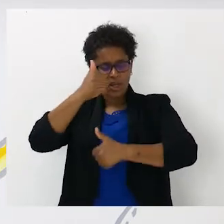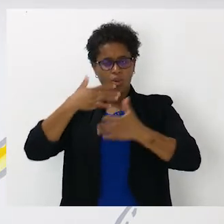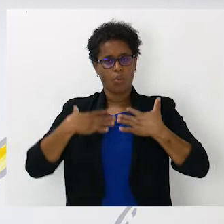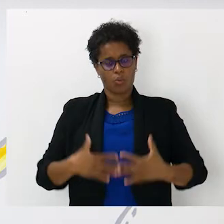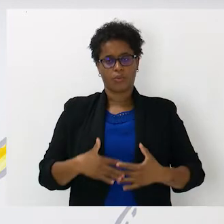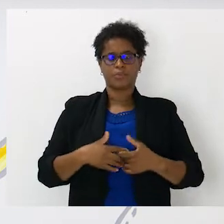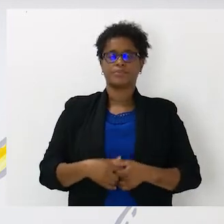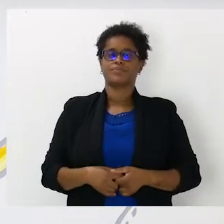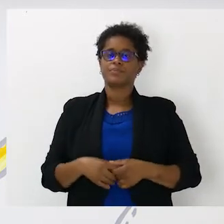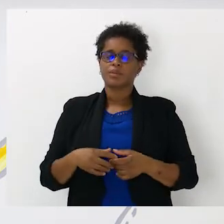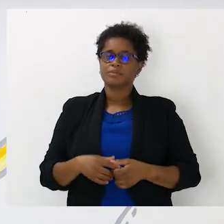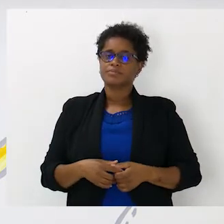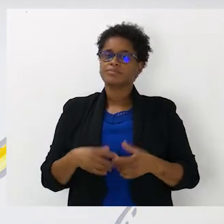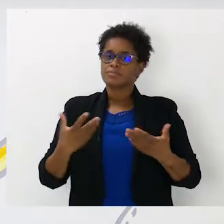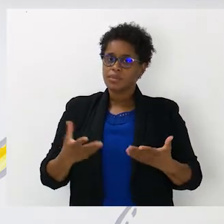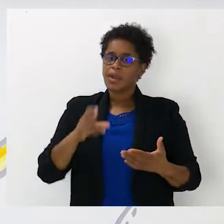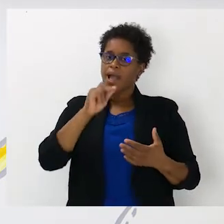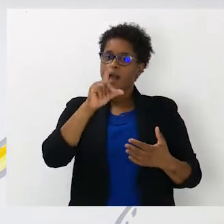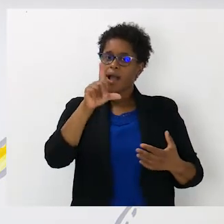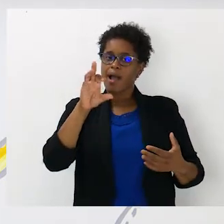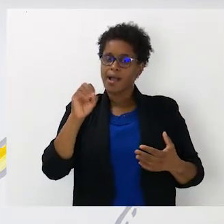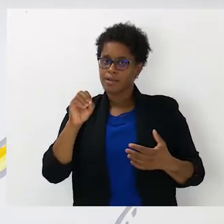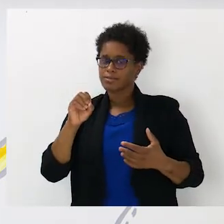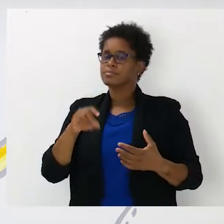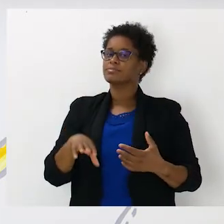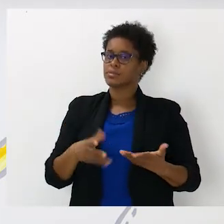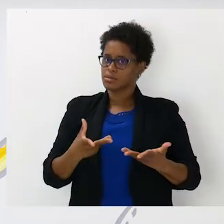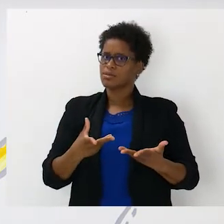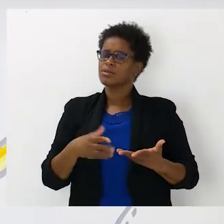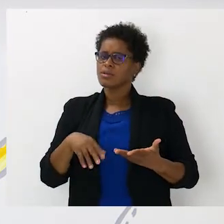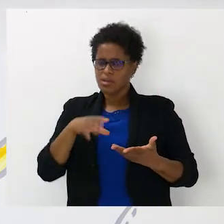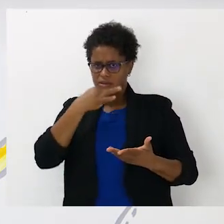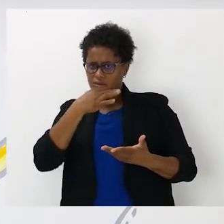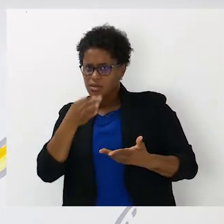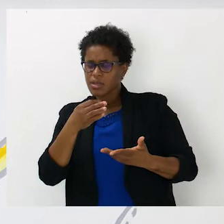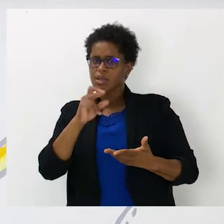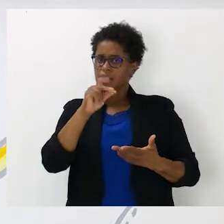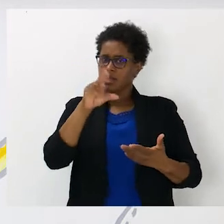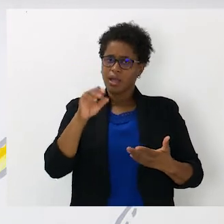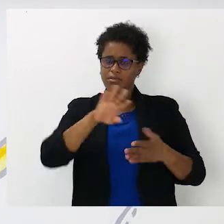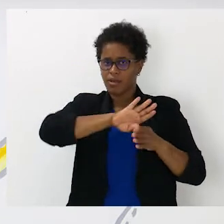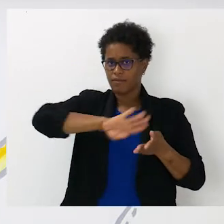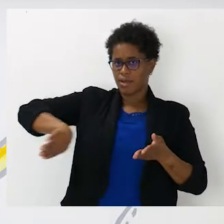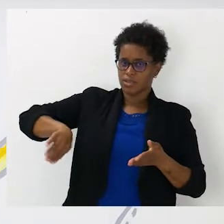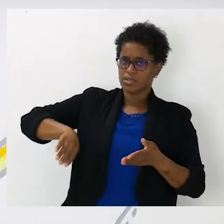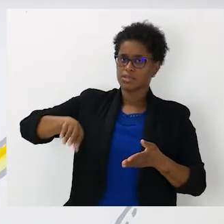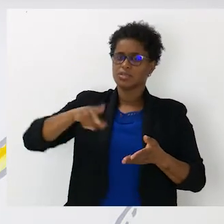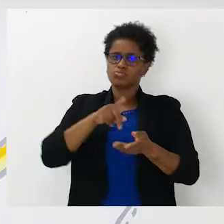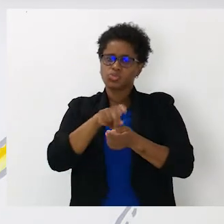corpo. E quanto ao alho, acreditavam que o alho afastava os insetos. E assim o